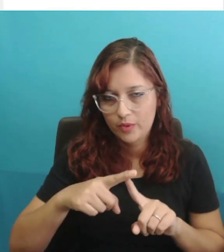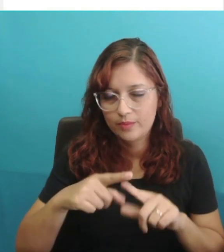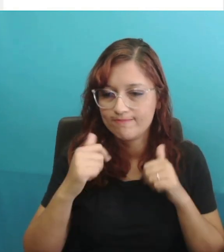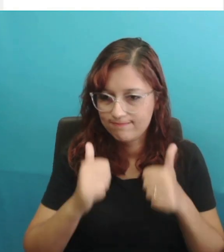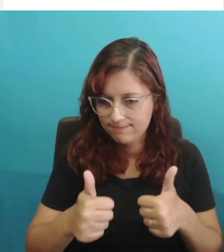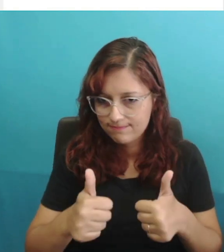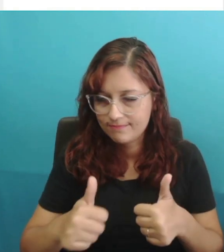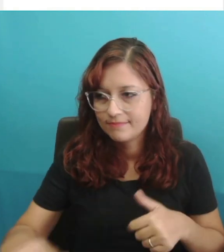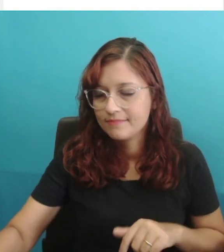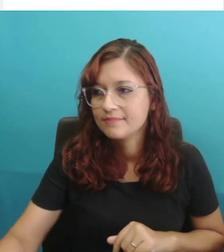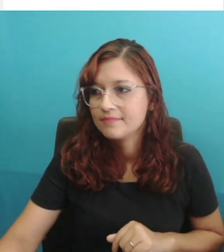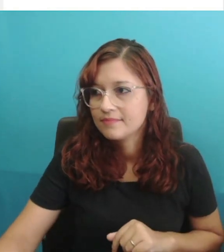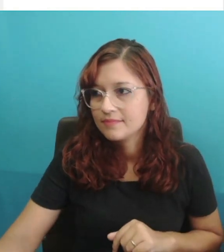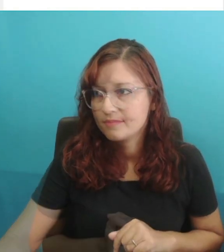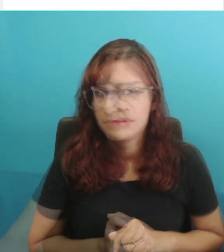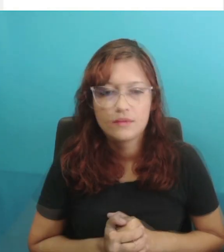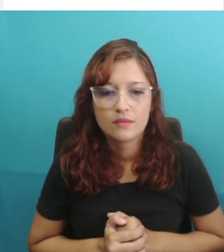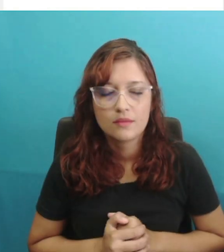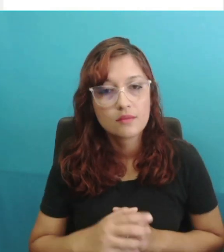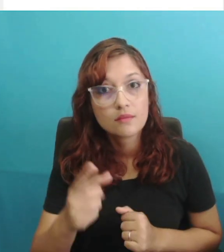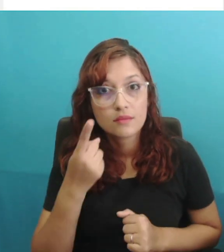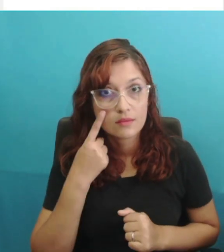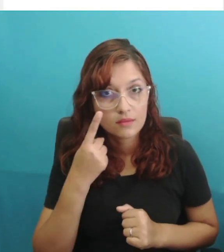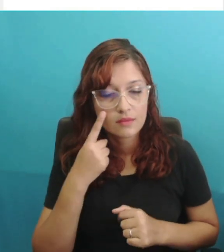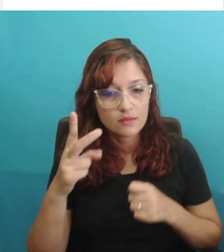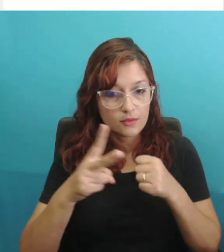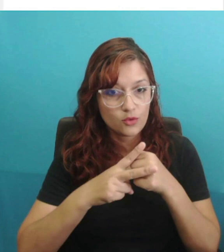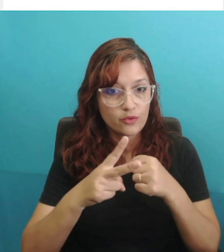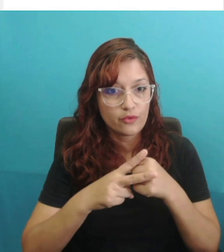tempo ou do modo que vai ser conjugado.